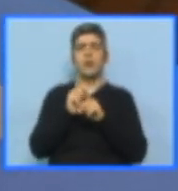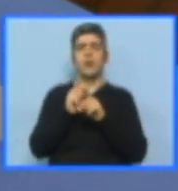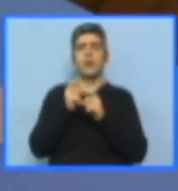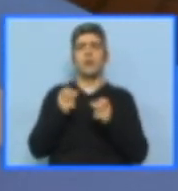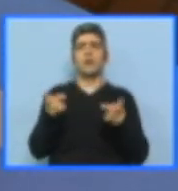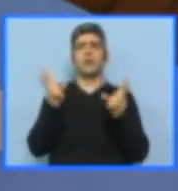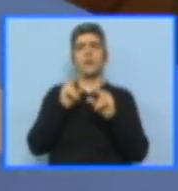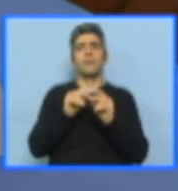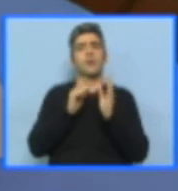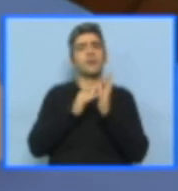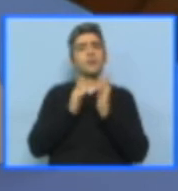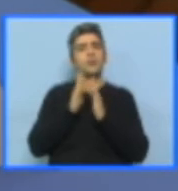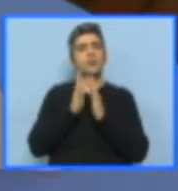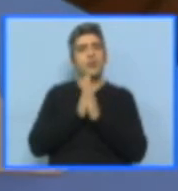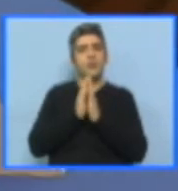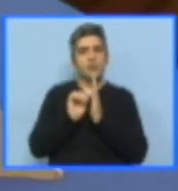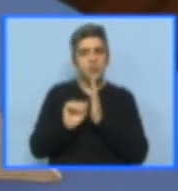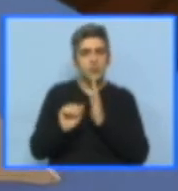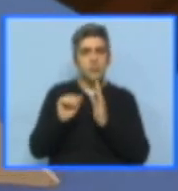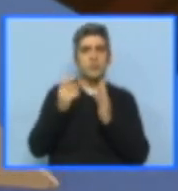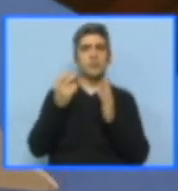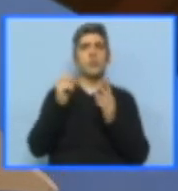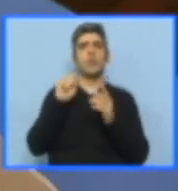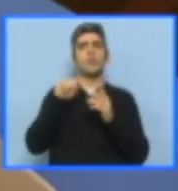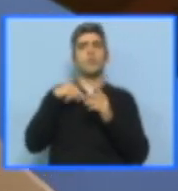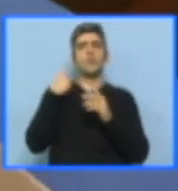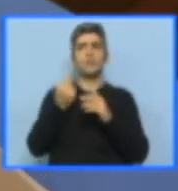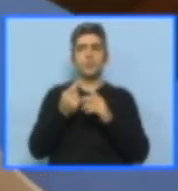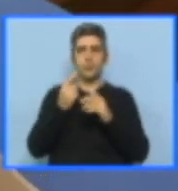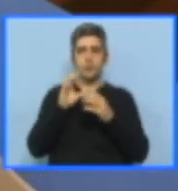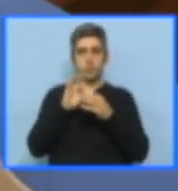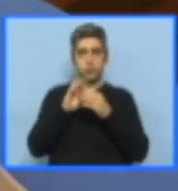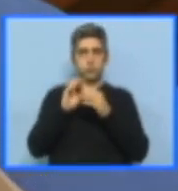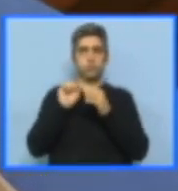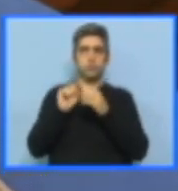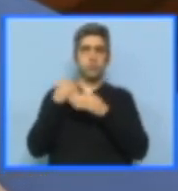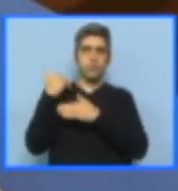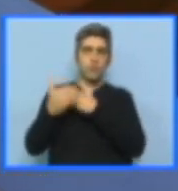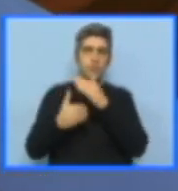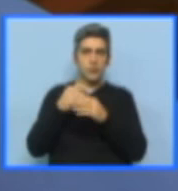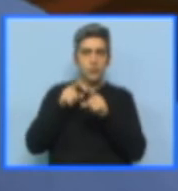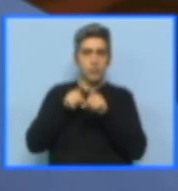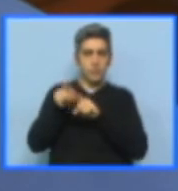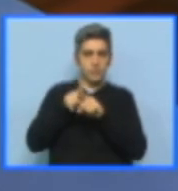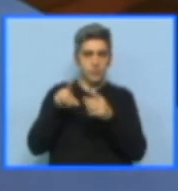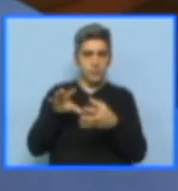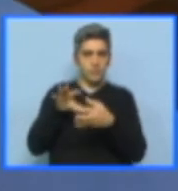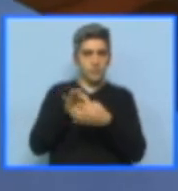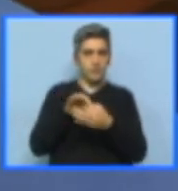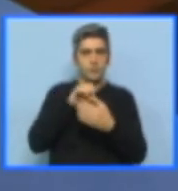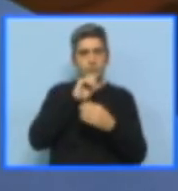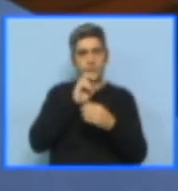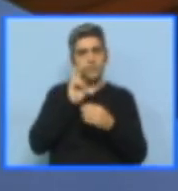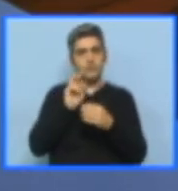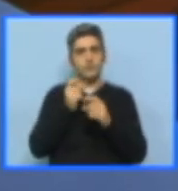do cristianismo, para outros são um processo político que pode ser interpretado